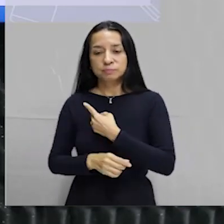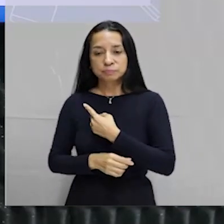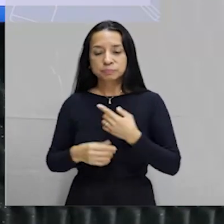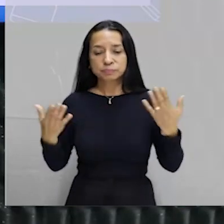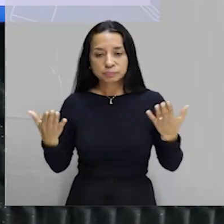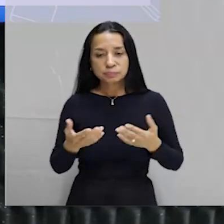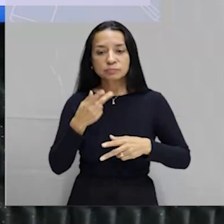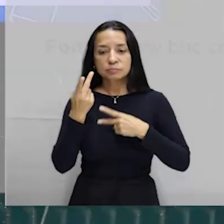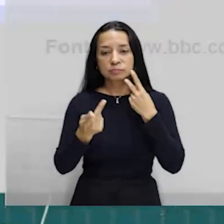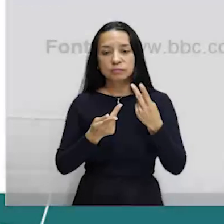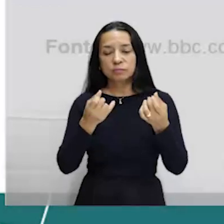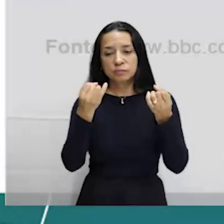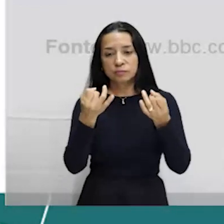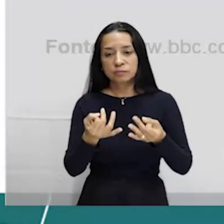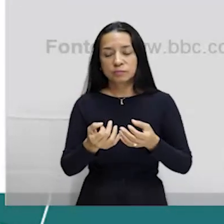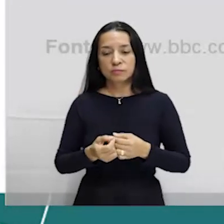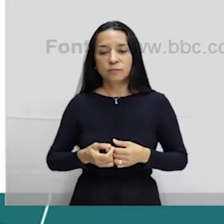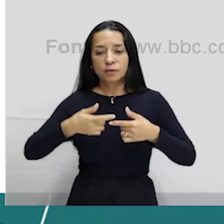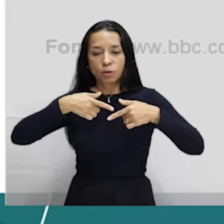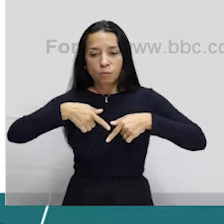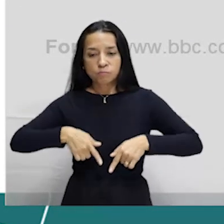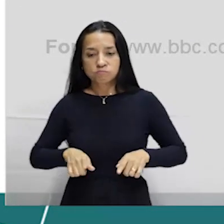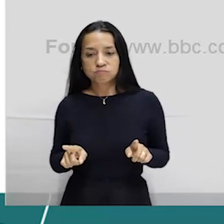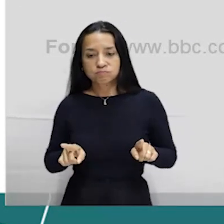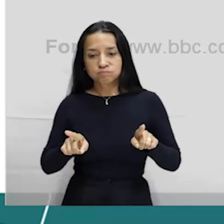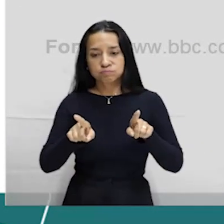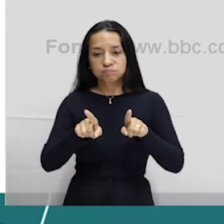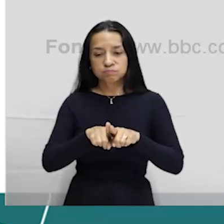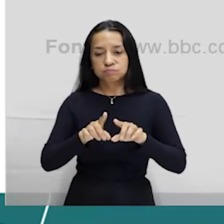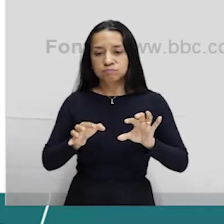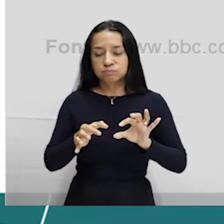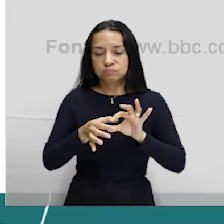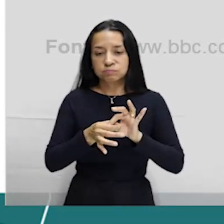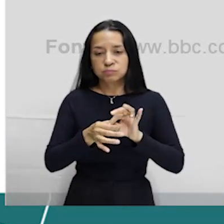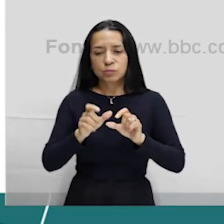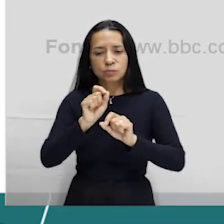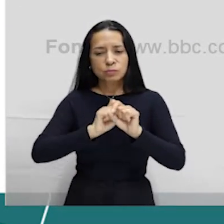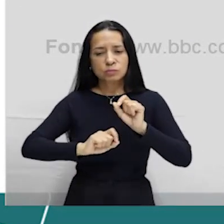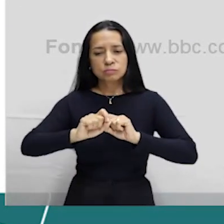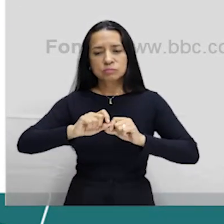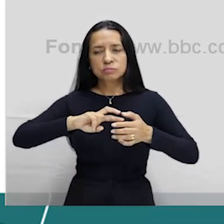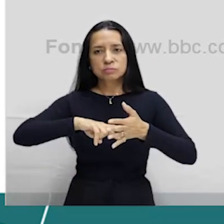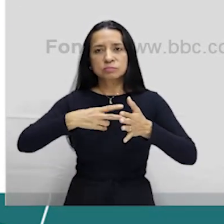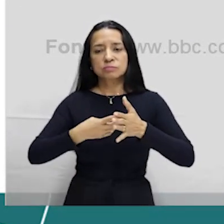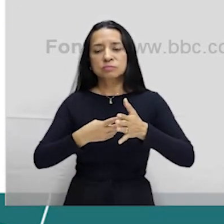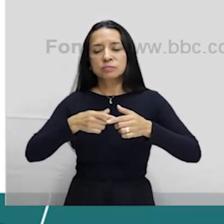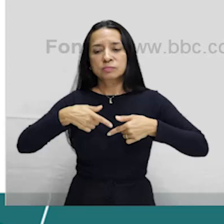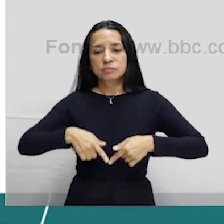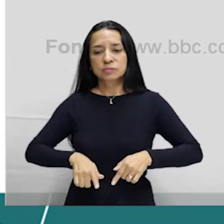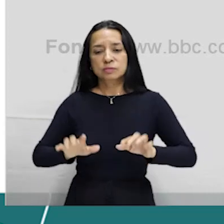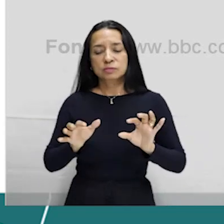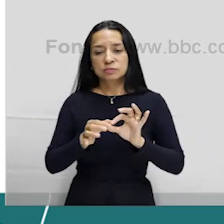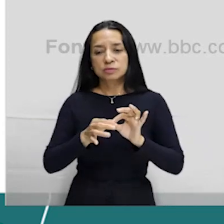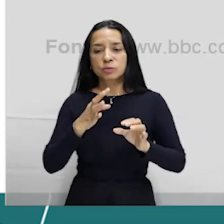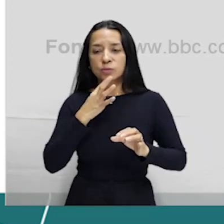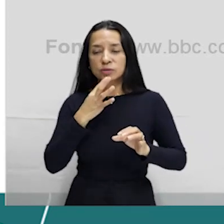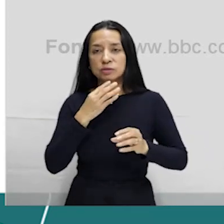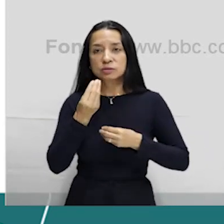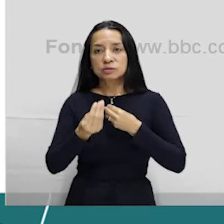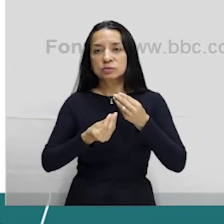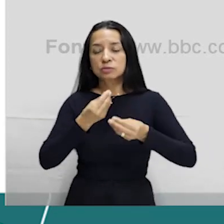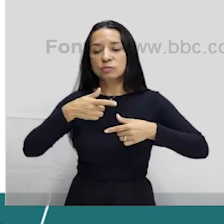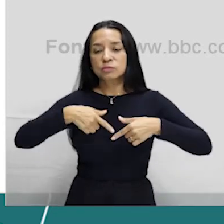Agora vamos falar um pouco sobre os gêmeos unidos. Professor, o que são gêmeos unidos? São conhecidos como